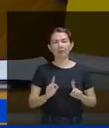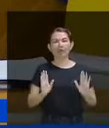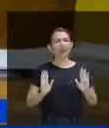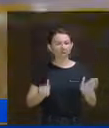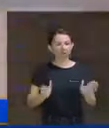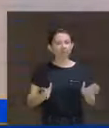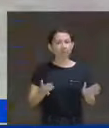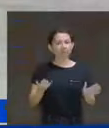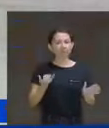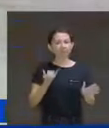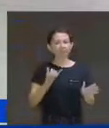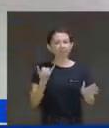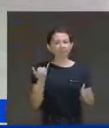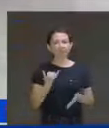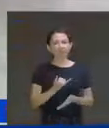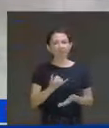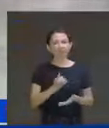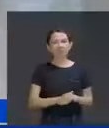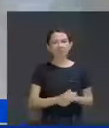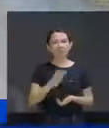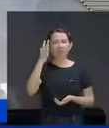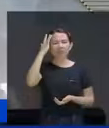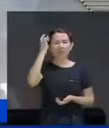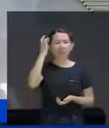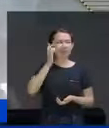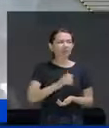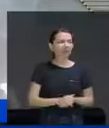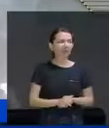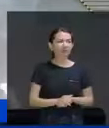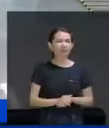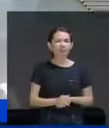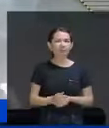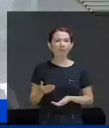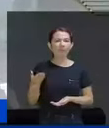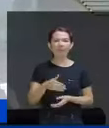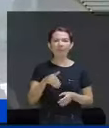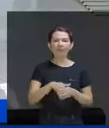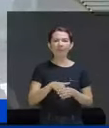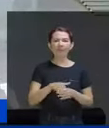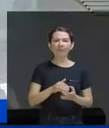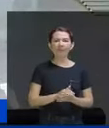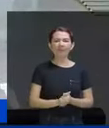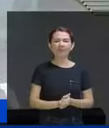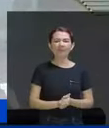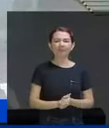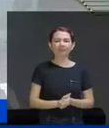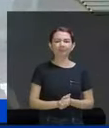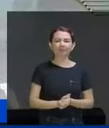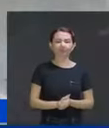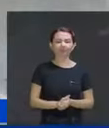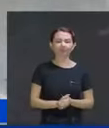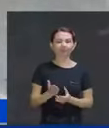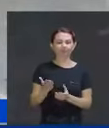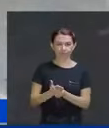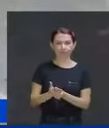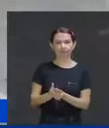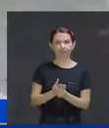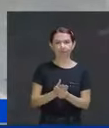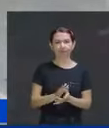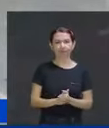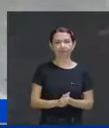já confirmou aqui com a Sejude que amanhã estará apto a proferir o seu voto, e esse processo, então,